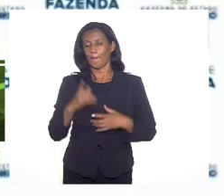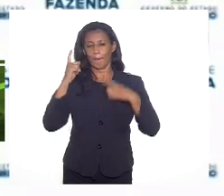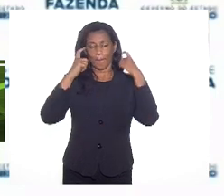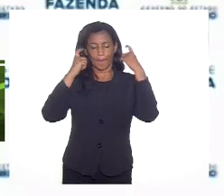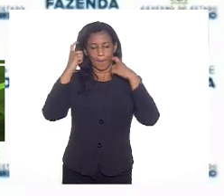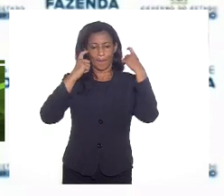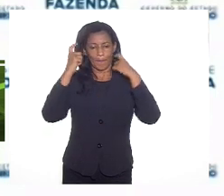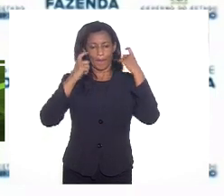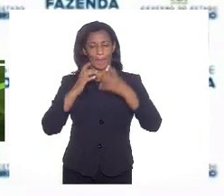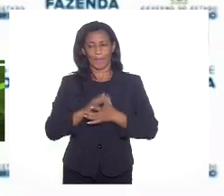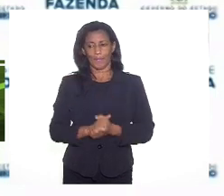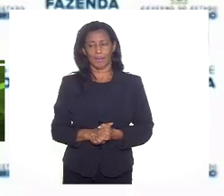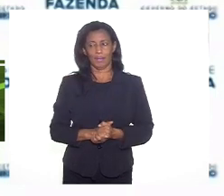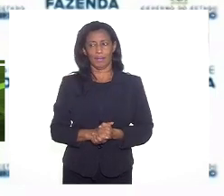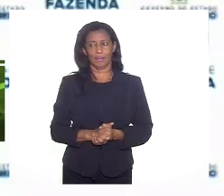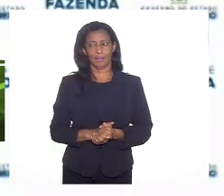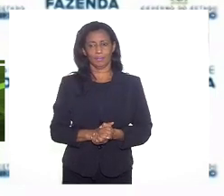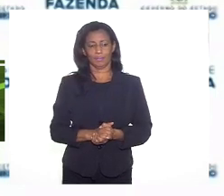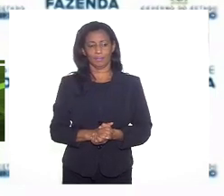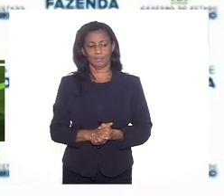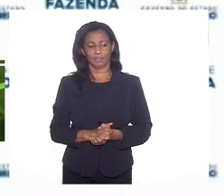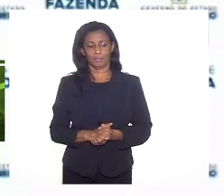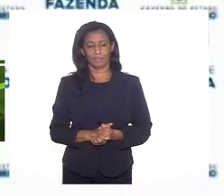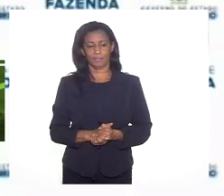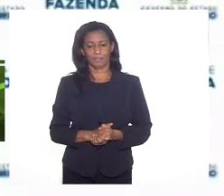preocupação aqui, eu acho que todos nós estamos